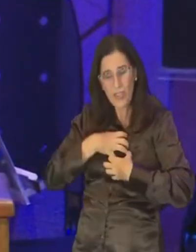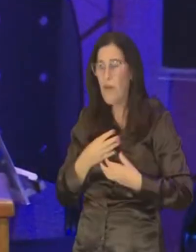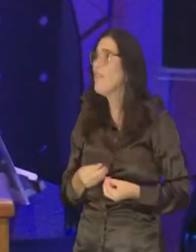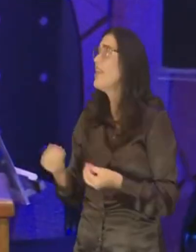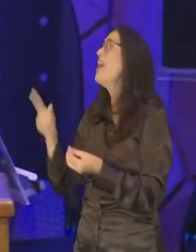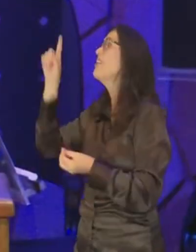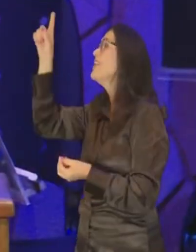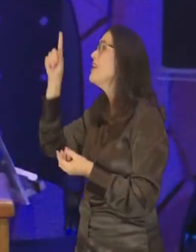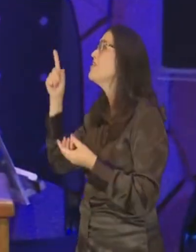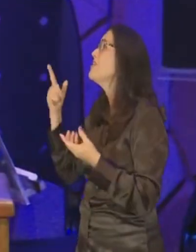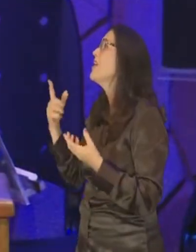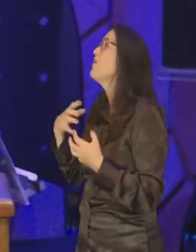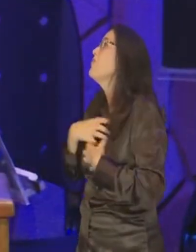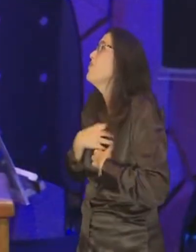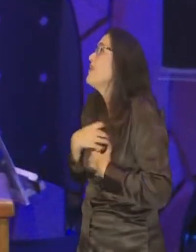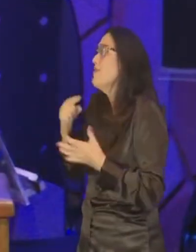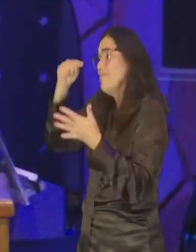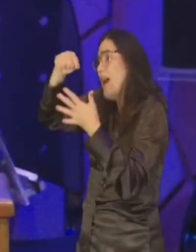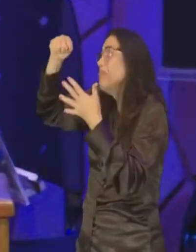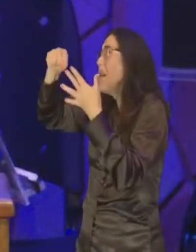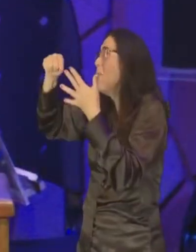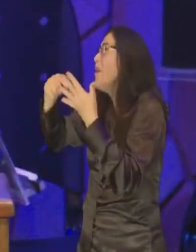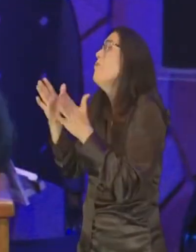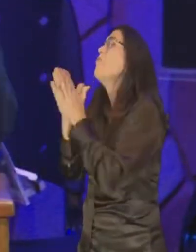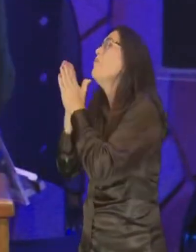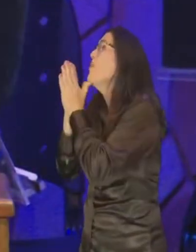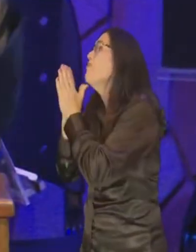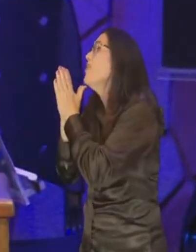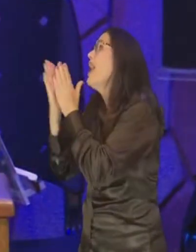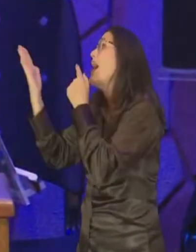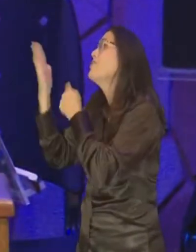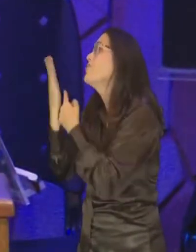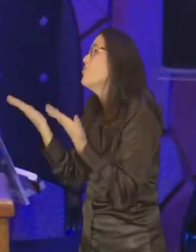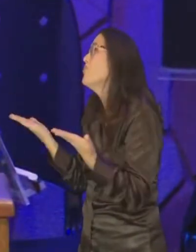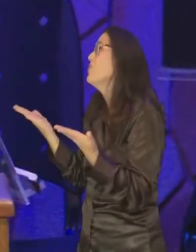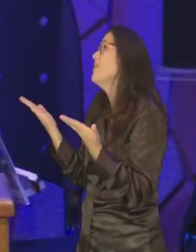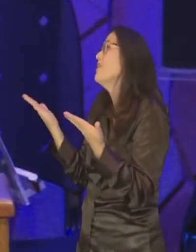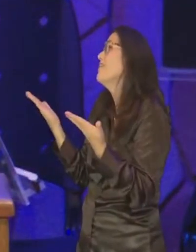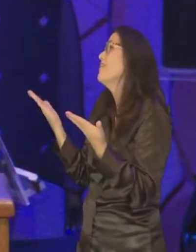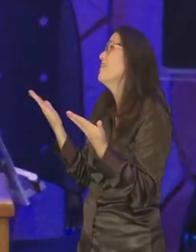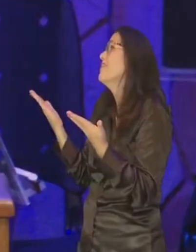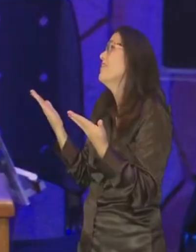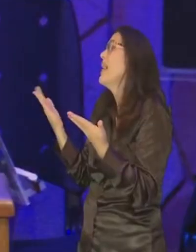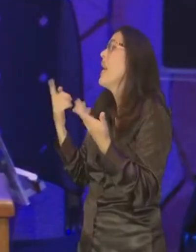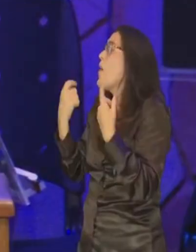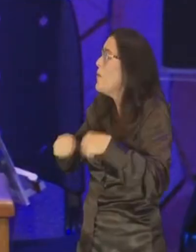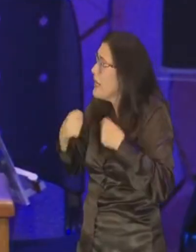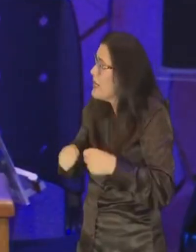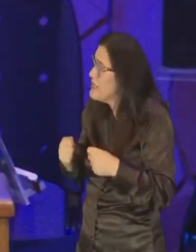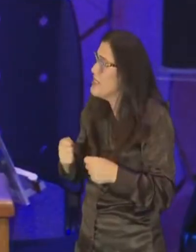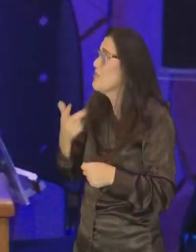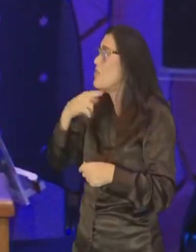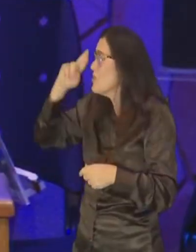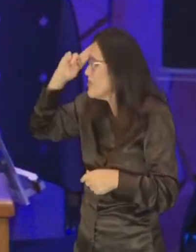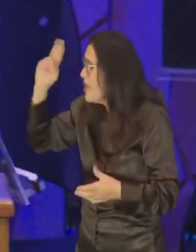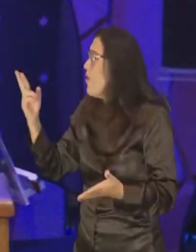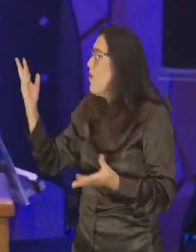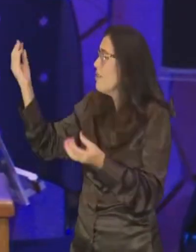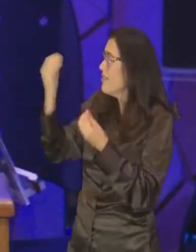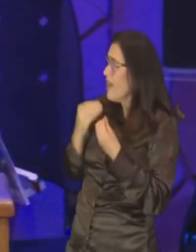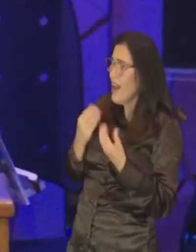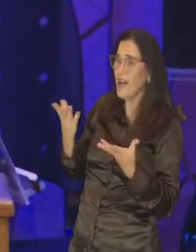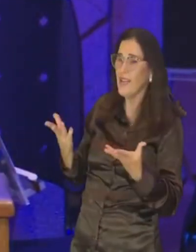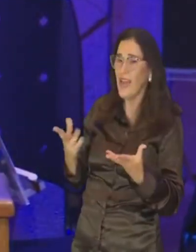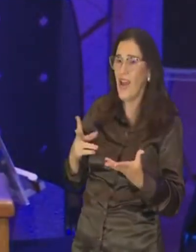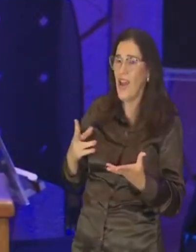dizer: Deus, eu estou me sentindo assim, por favor, faz além de mim. Eu preciso do Senhor, traz a